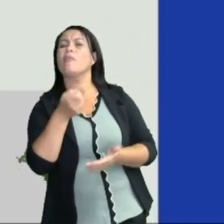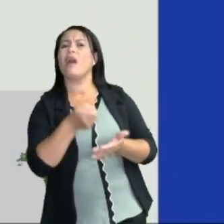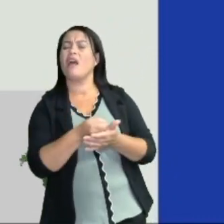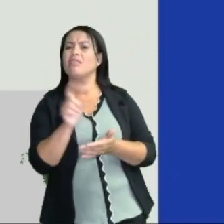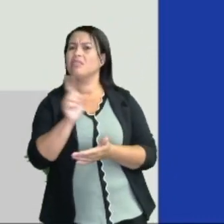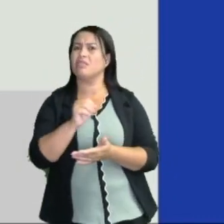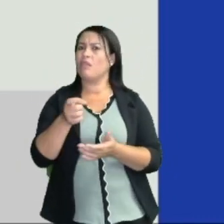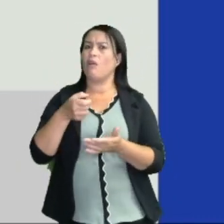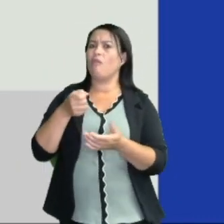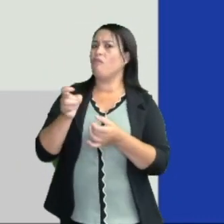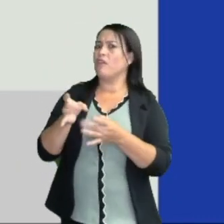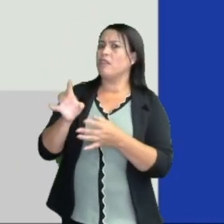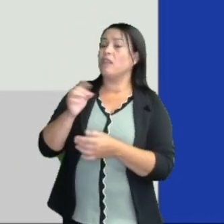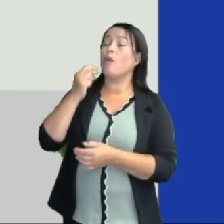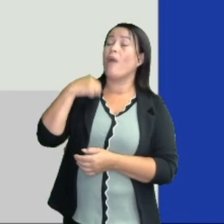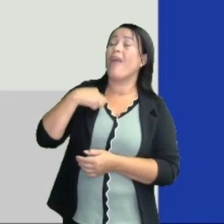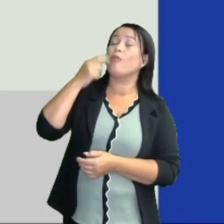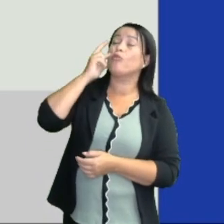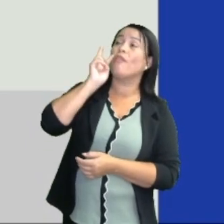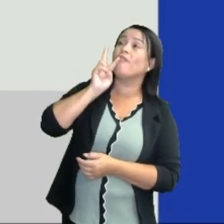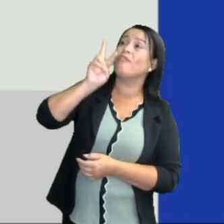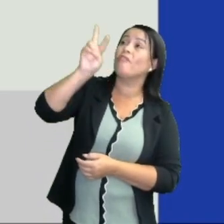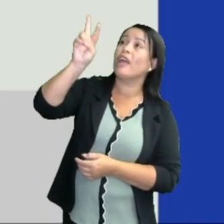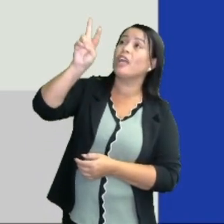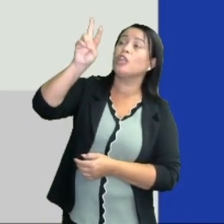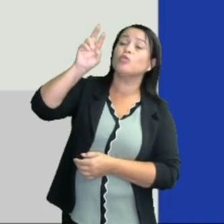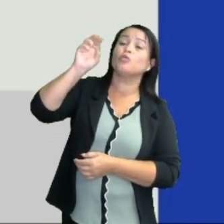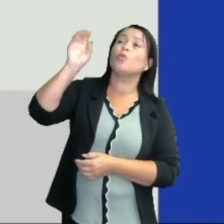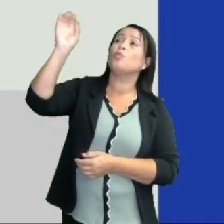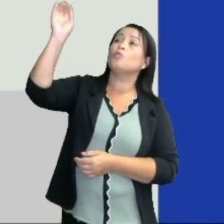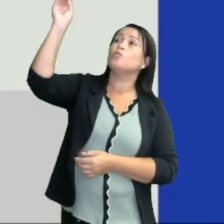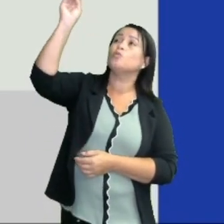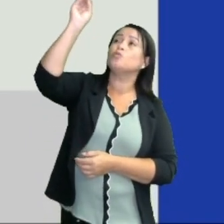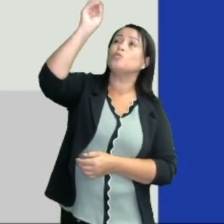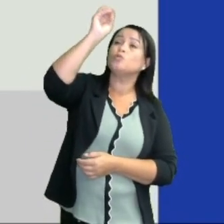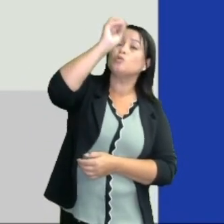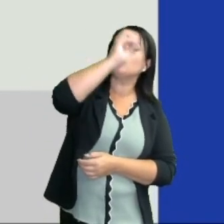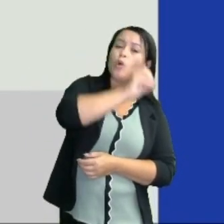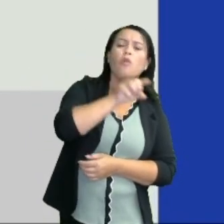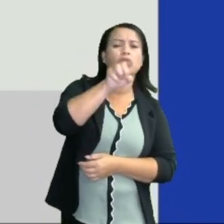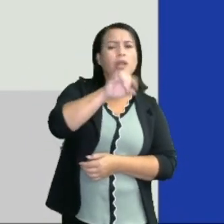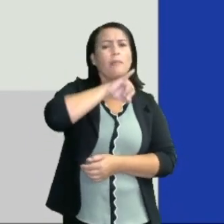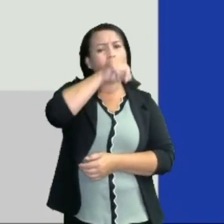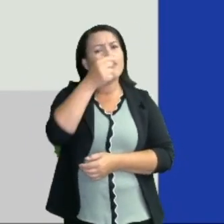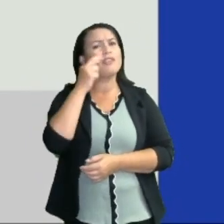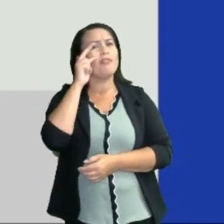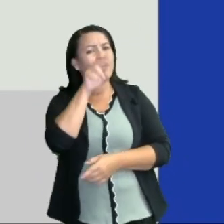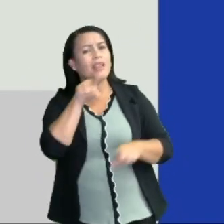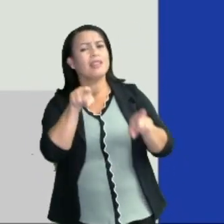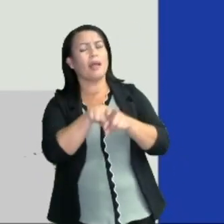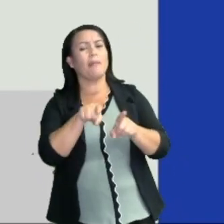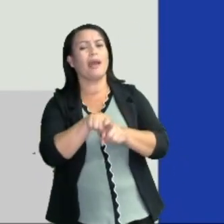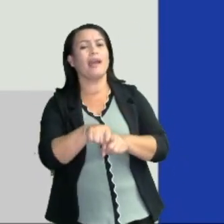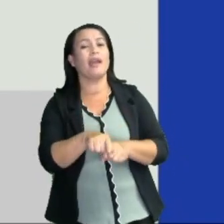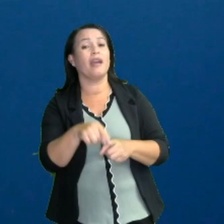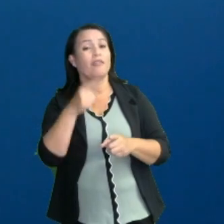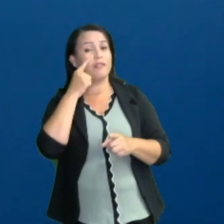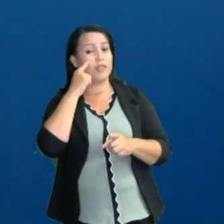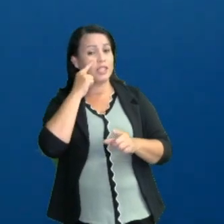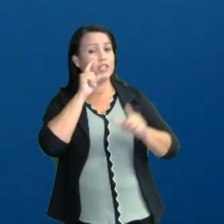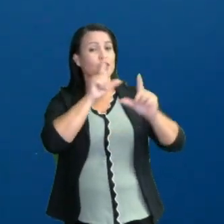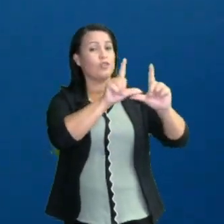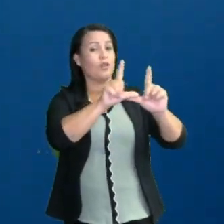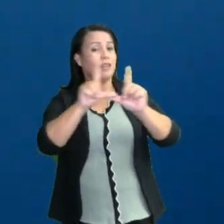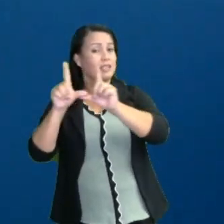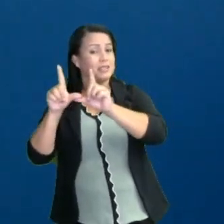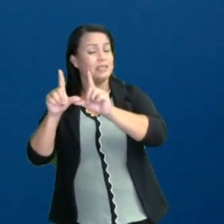está à venda. Eu estou vendo o pôr do sol. Aproveite para ver também. Olha só o que a gente tem nessa